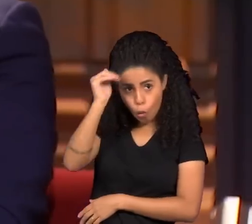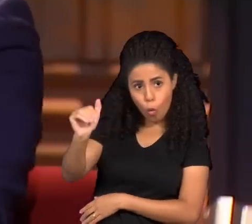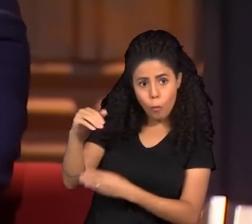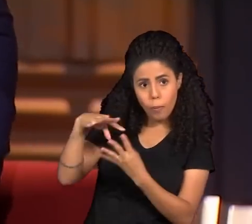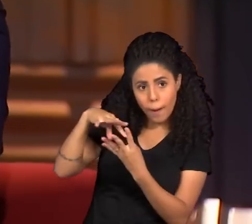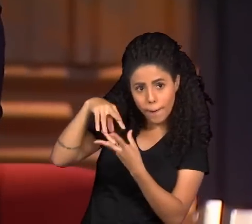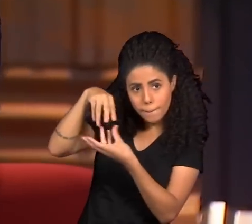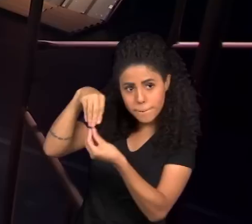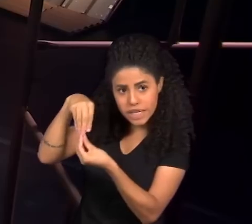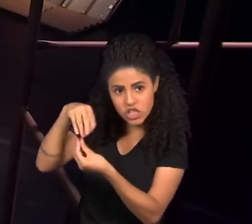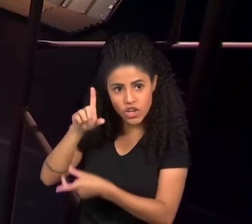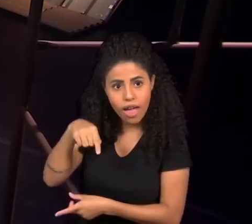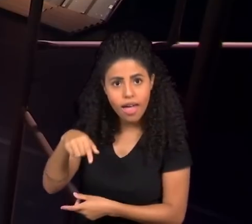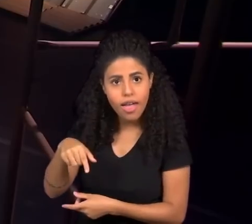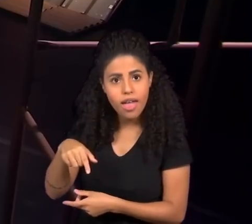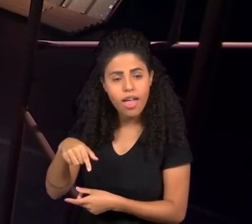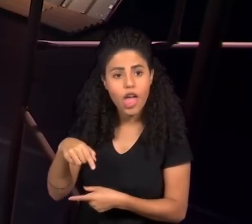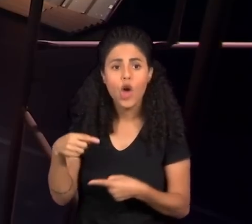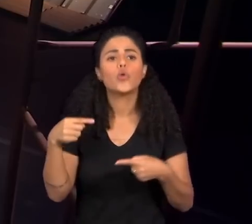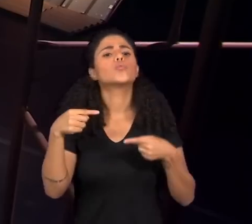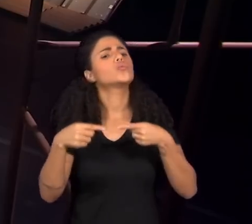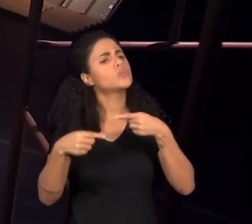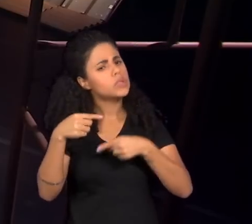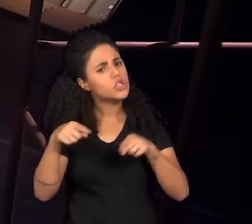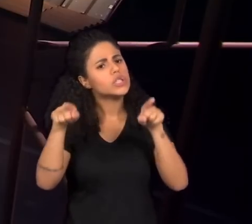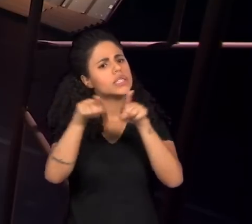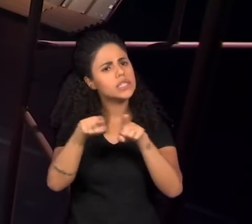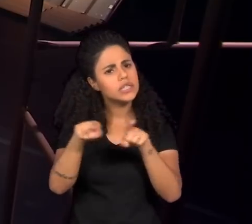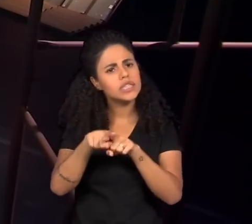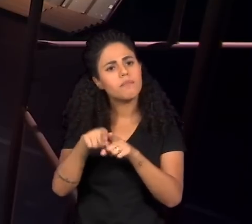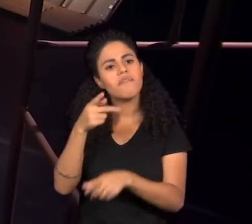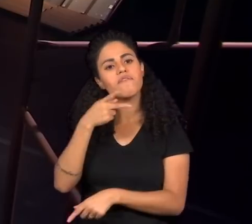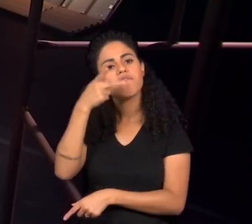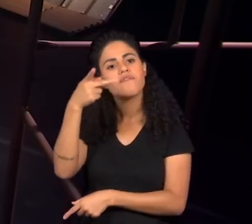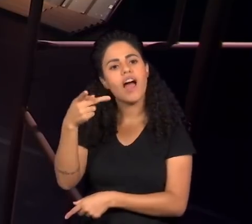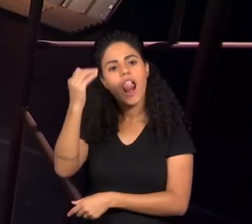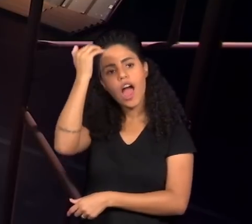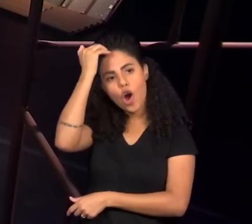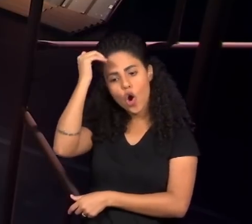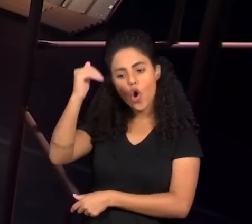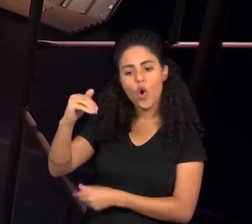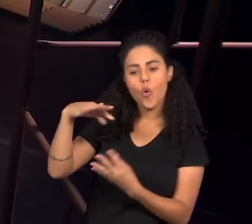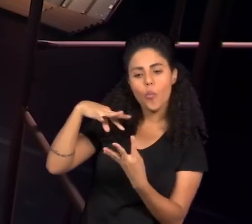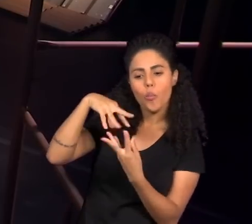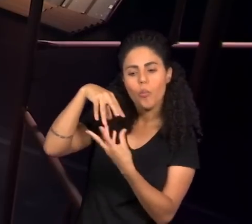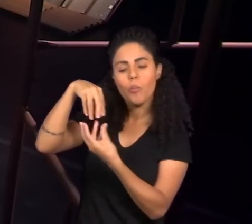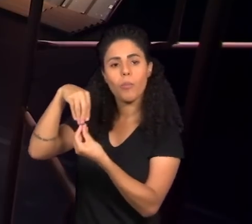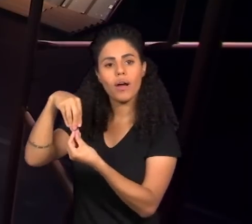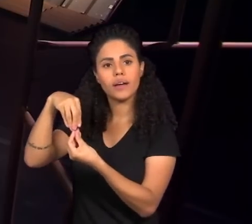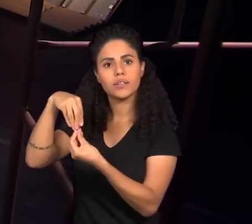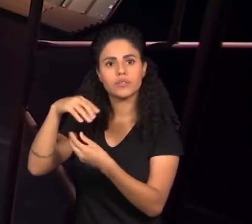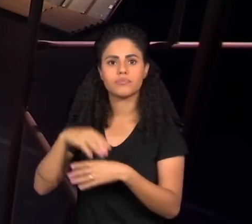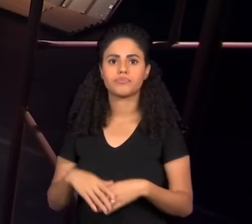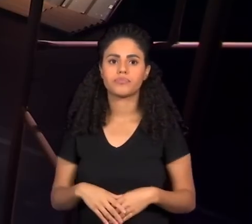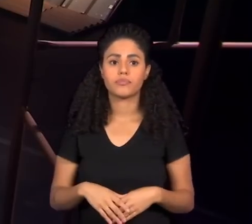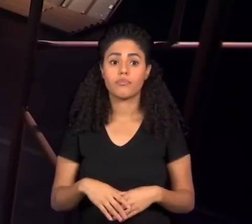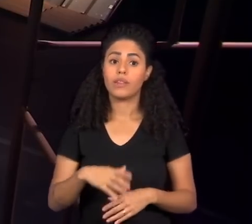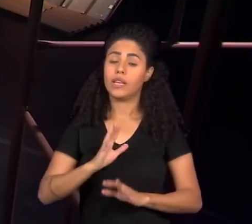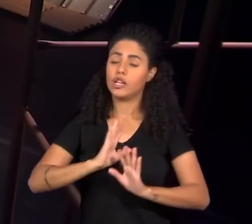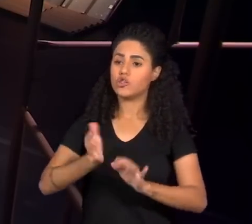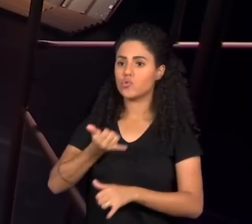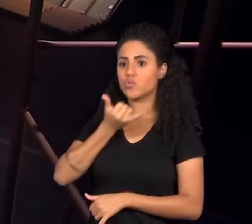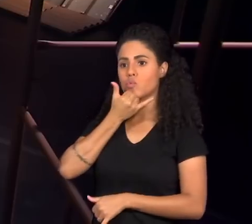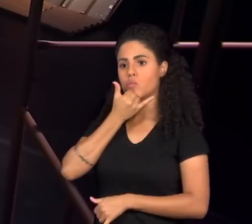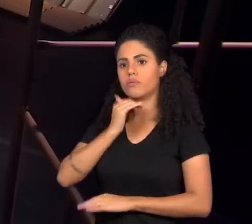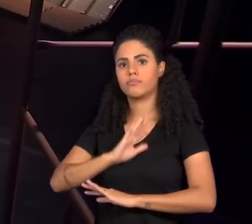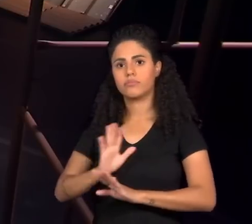estou dizendo que a Os culpa é de quem... políticos também falam que a culpa é da A mídia. culpa é de quem generaliza. Eu não estou Eu generalizando. não disse que